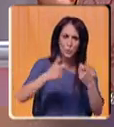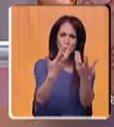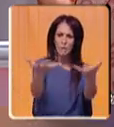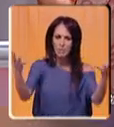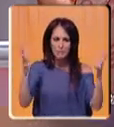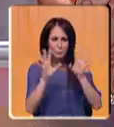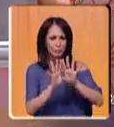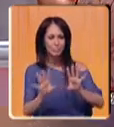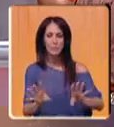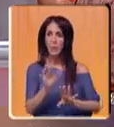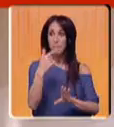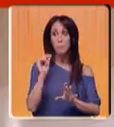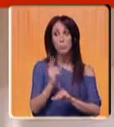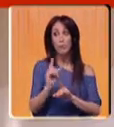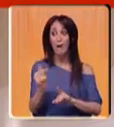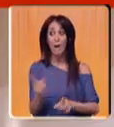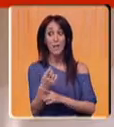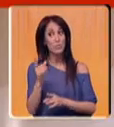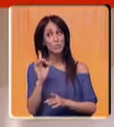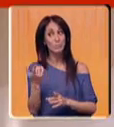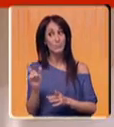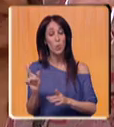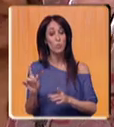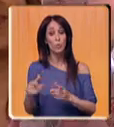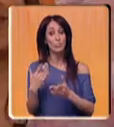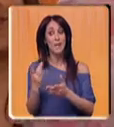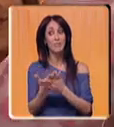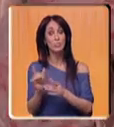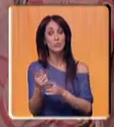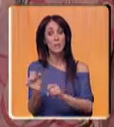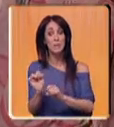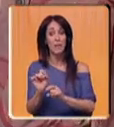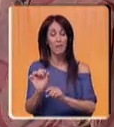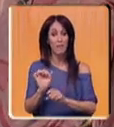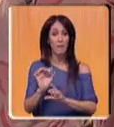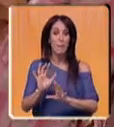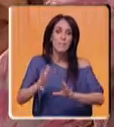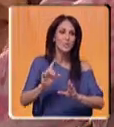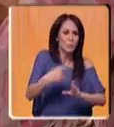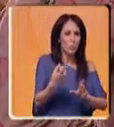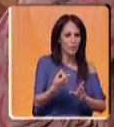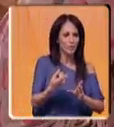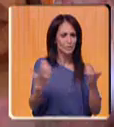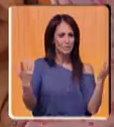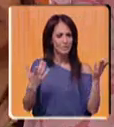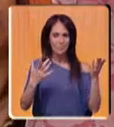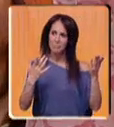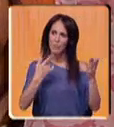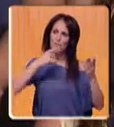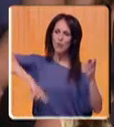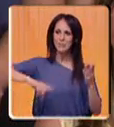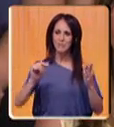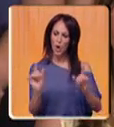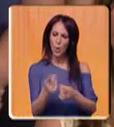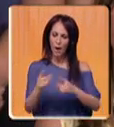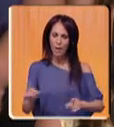não o passavam, não é? Mas 5 anos depois aparece este êxito que te devolve aos grandes palcos e às rádios. É verdade,